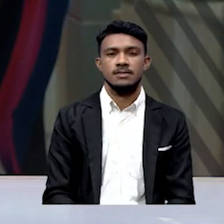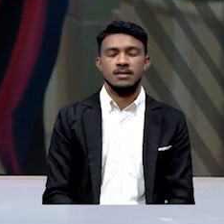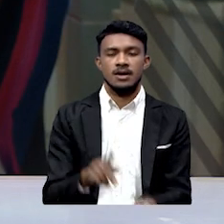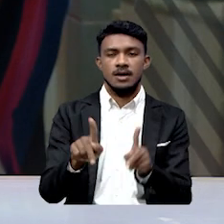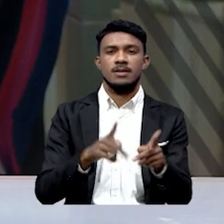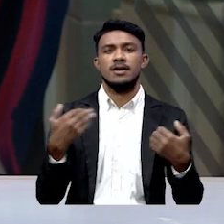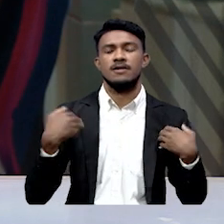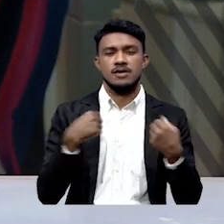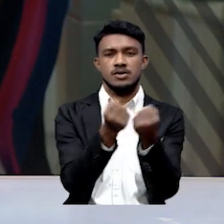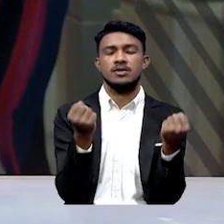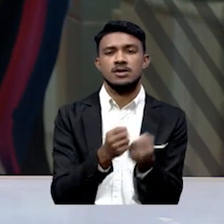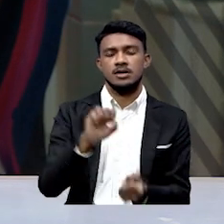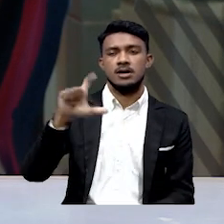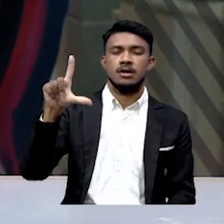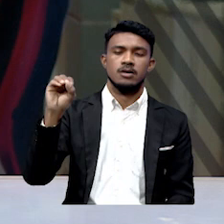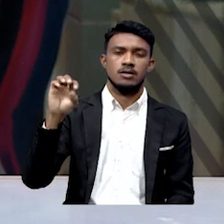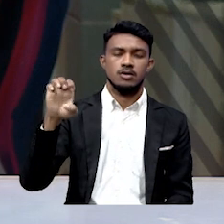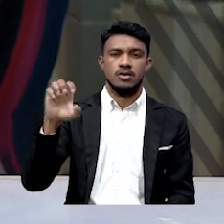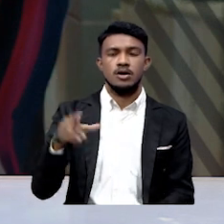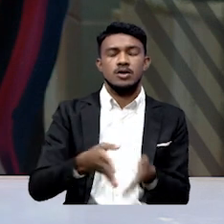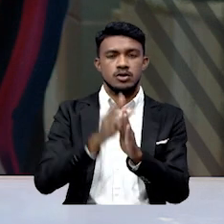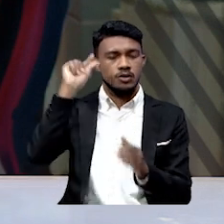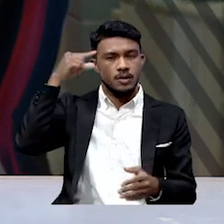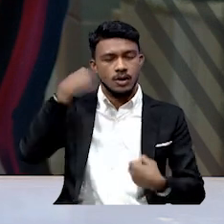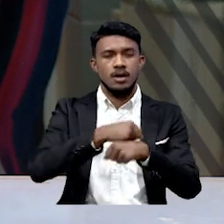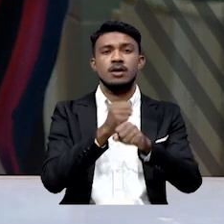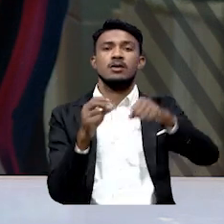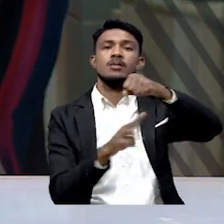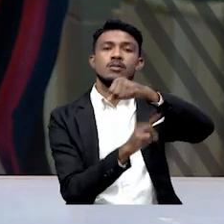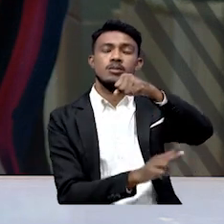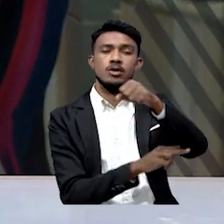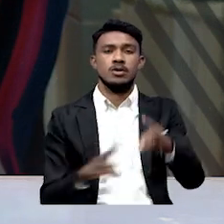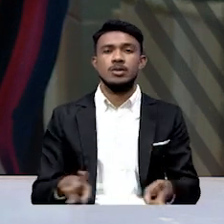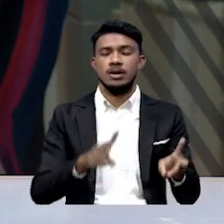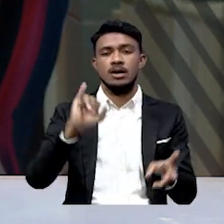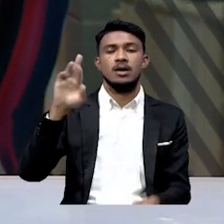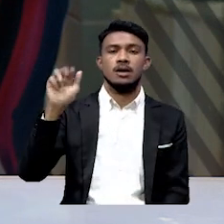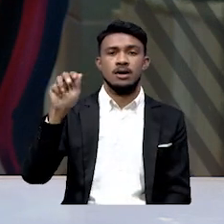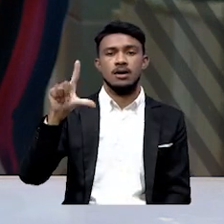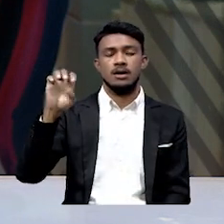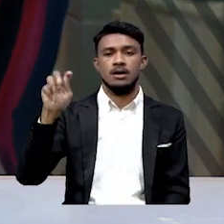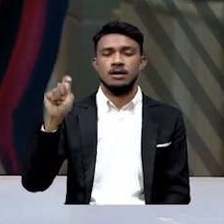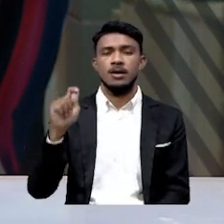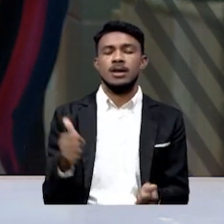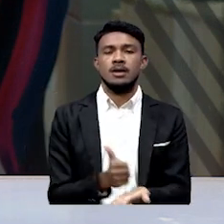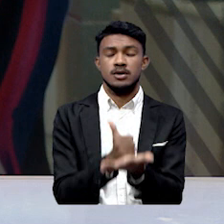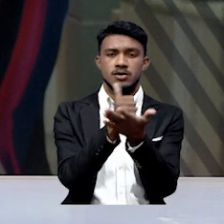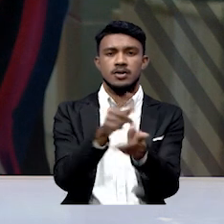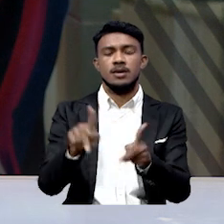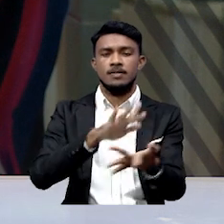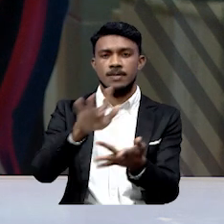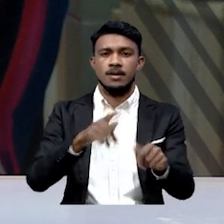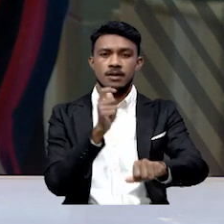Comunidade é suco selo e malere, o seu governo construiu ponte e a mota da trema no Oralete, onde facilita o movimento comunidade e a